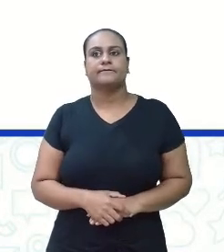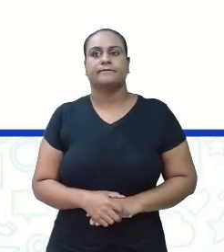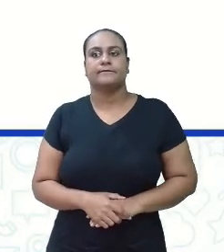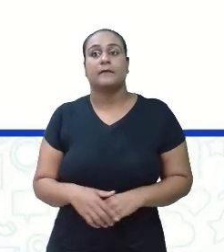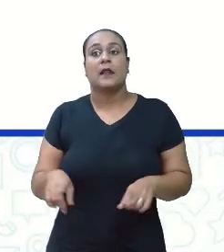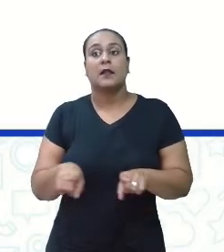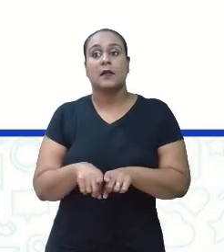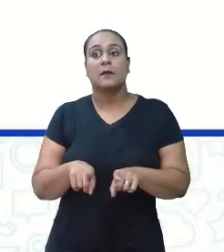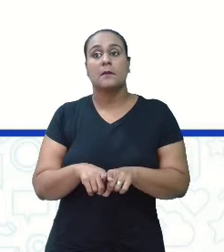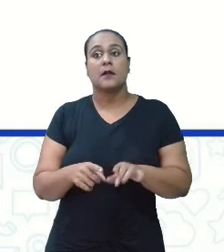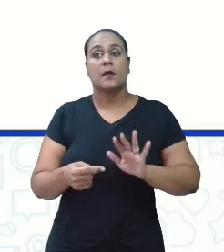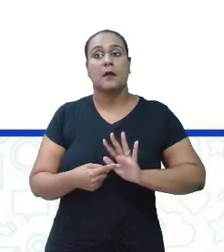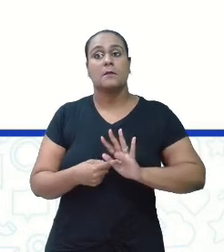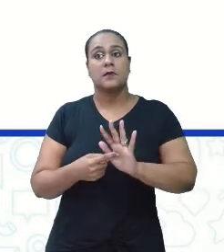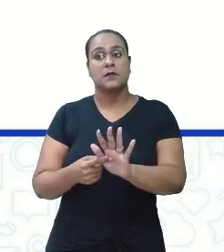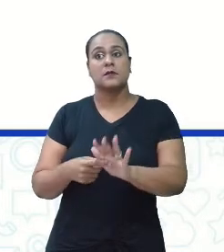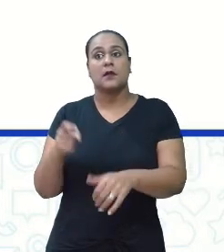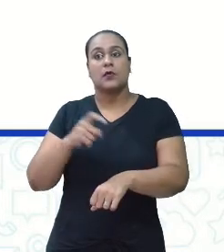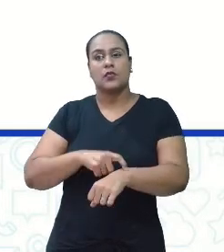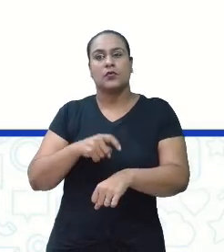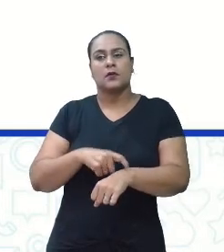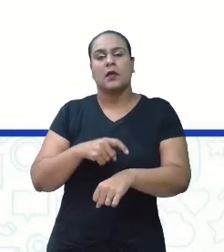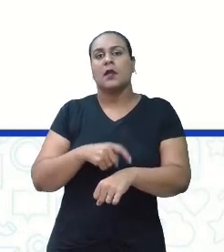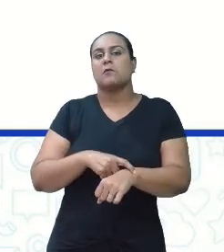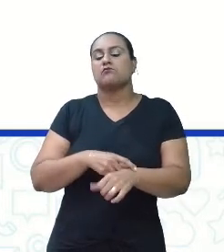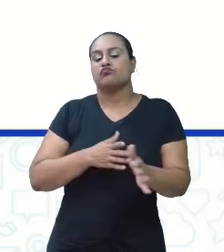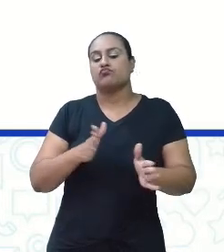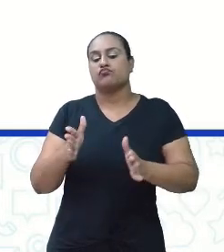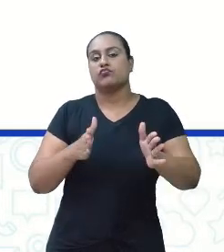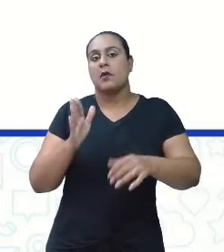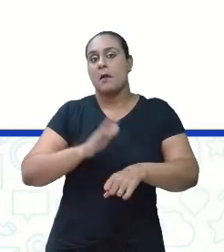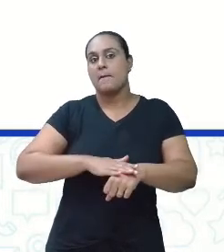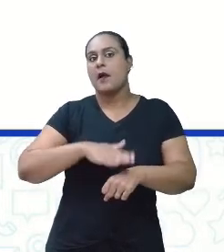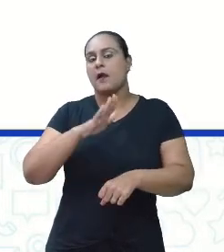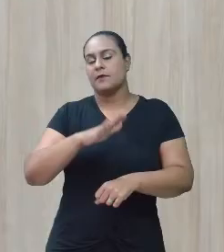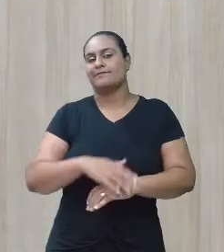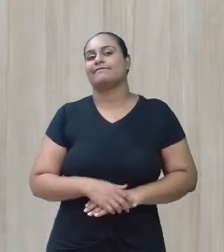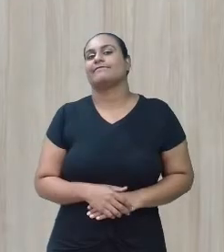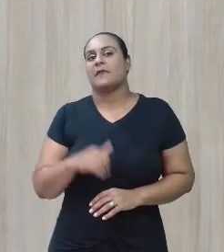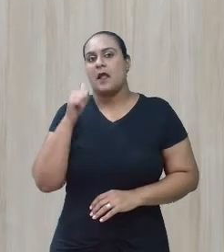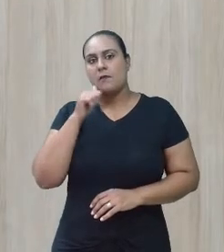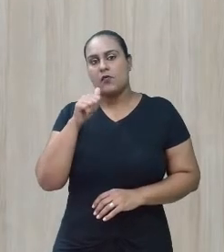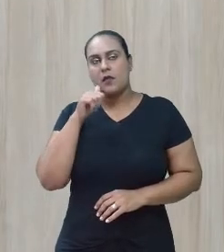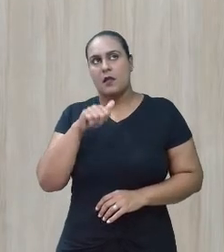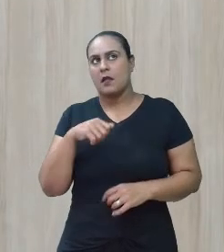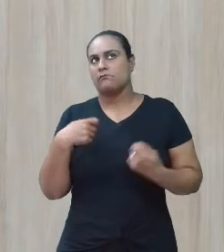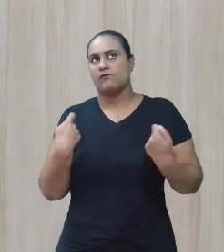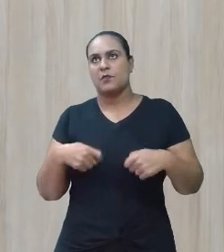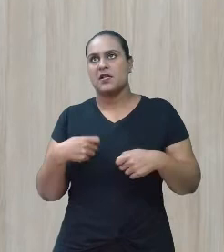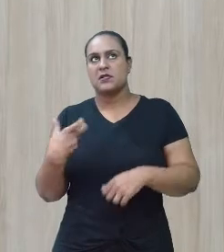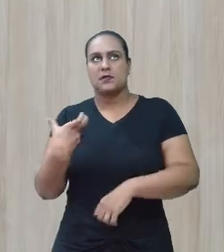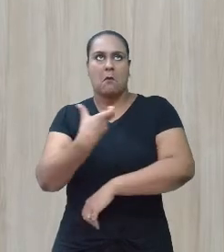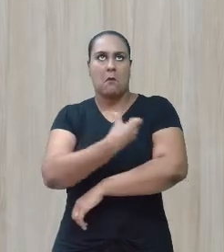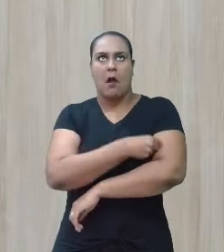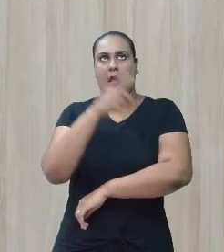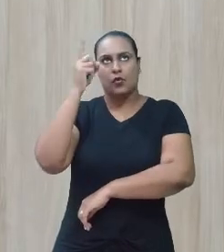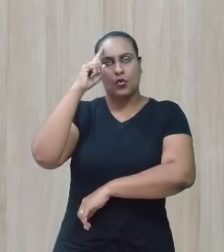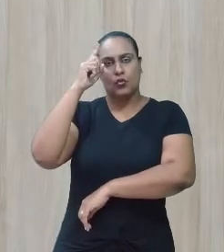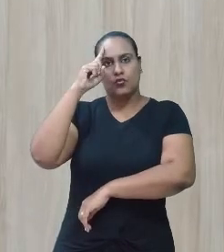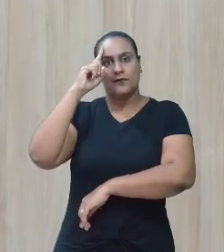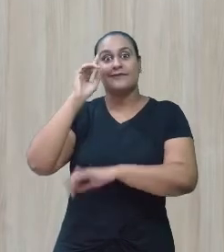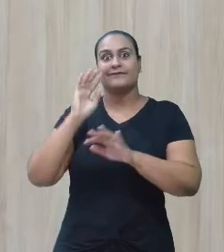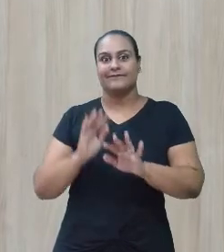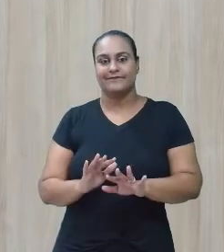também apresenta tempo de duração maior. Então, a mulher passa mais tempo sem precisar estar tomando. E